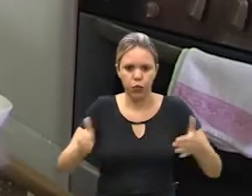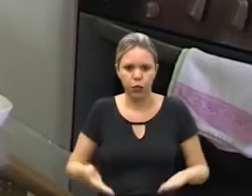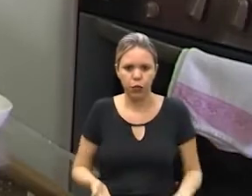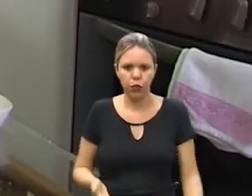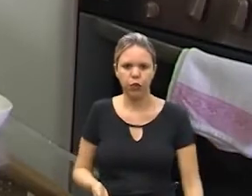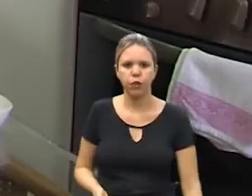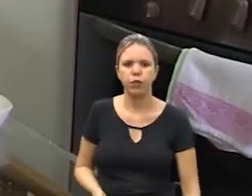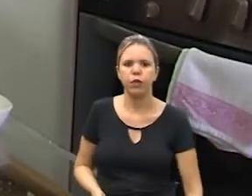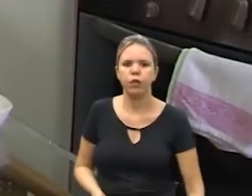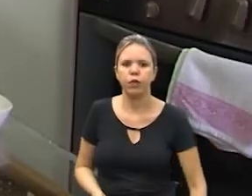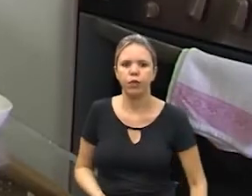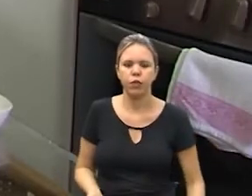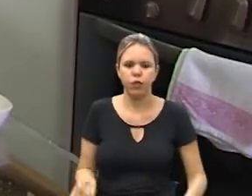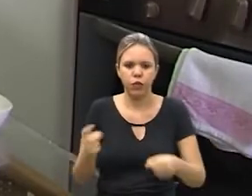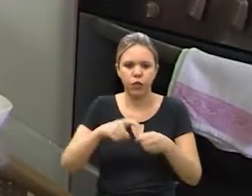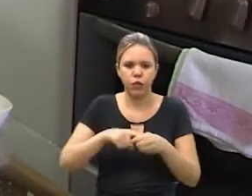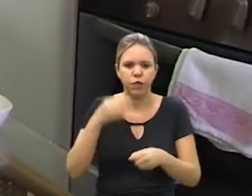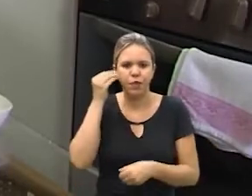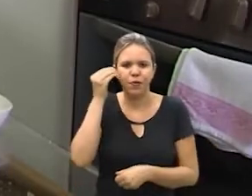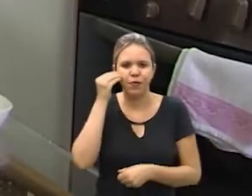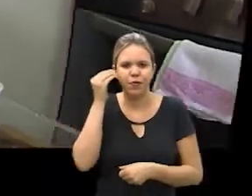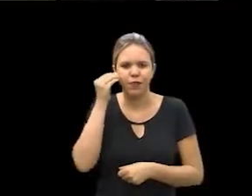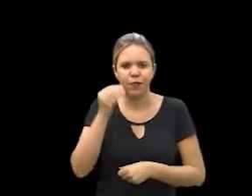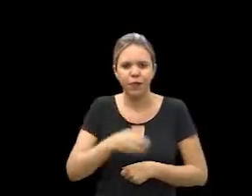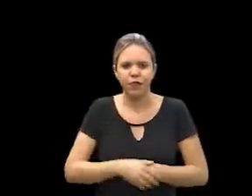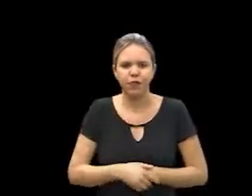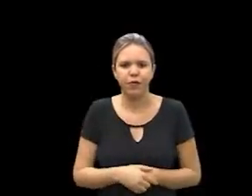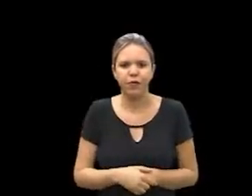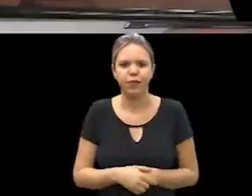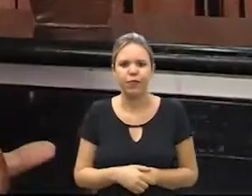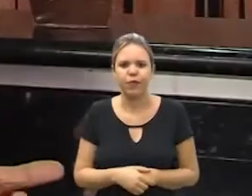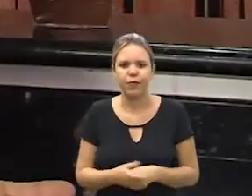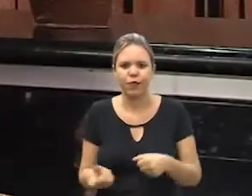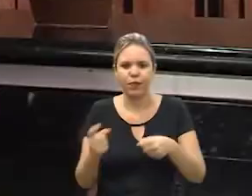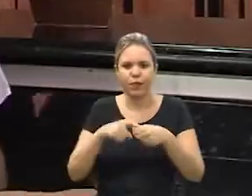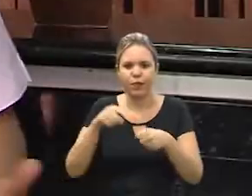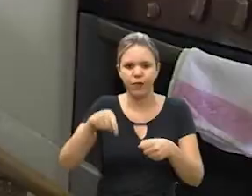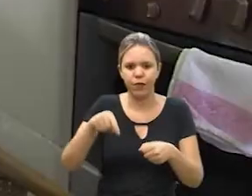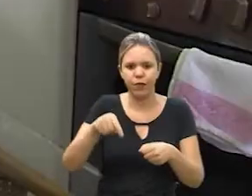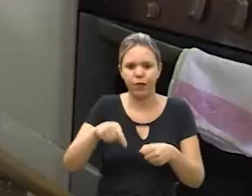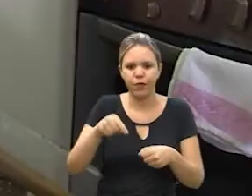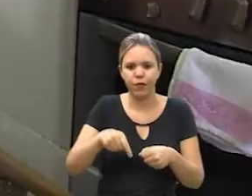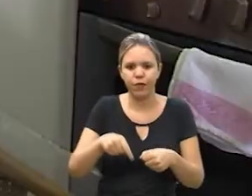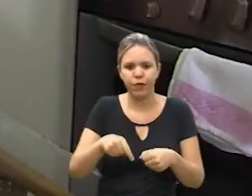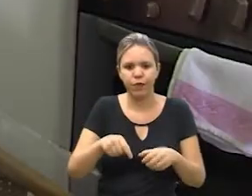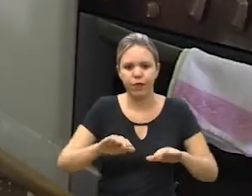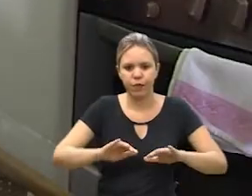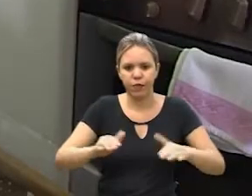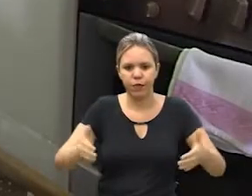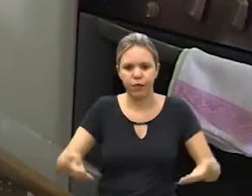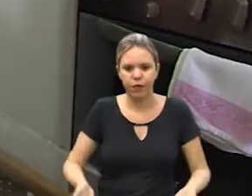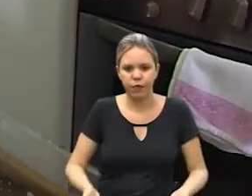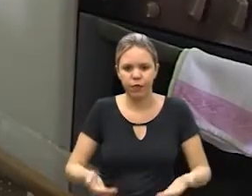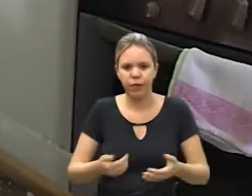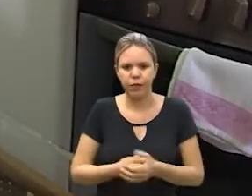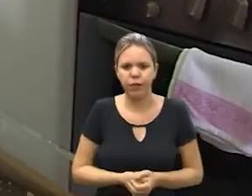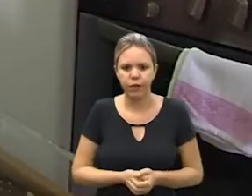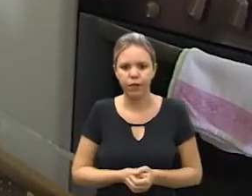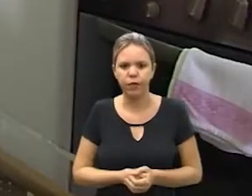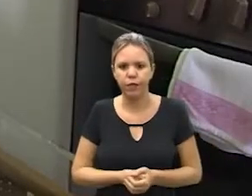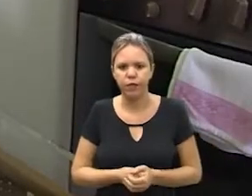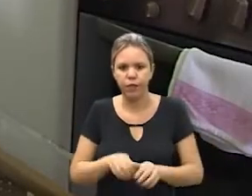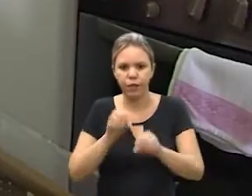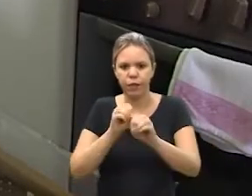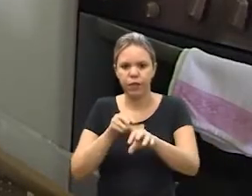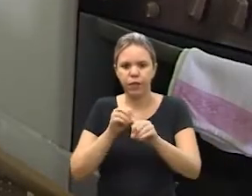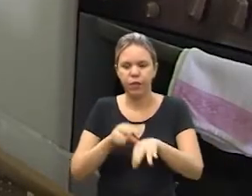aqui. E aí a gente volta pra experimentar. Pra provar. E de volta aqui, né, na nossa mesa, Thaís, você